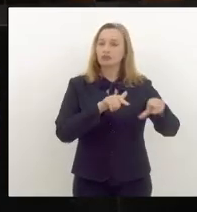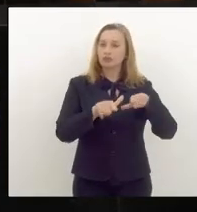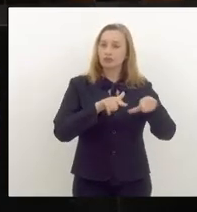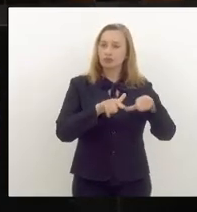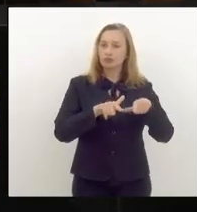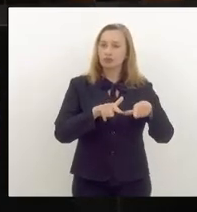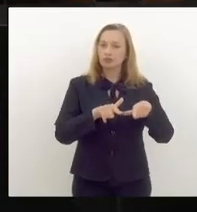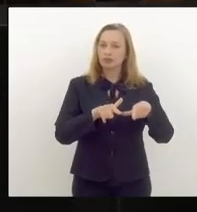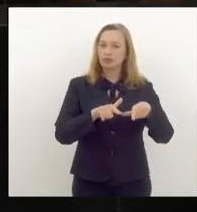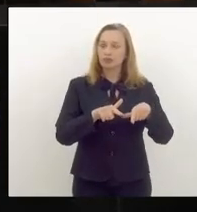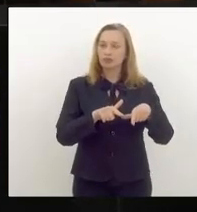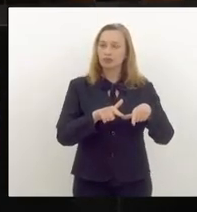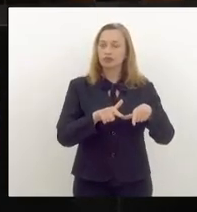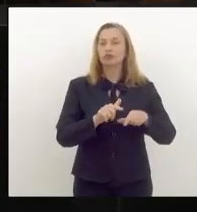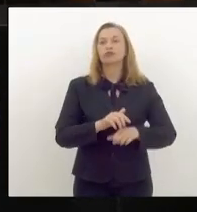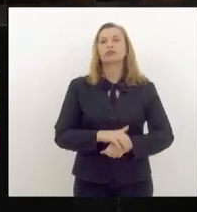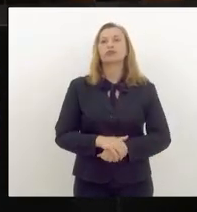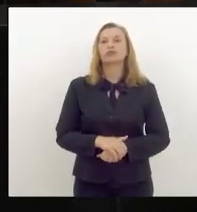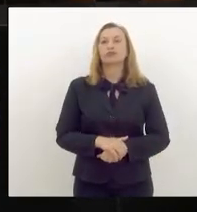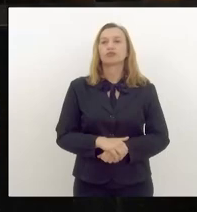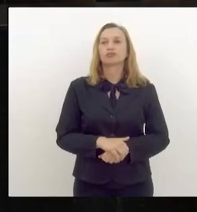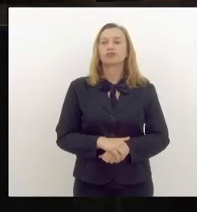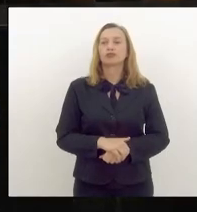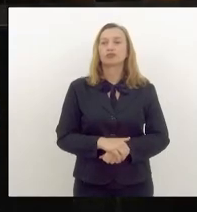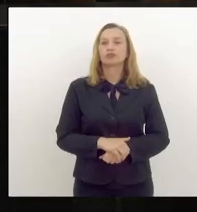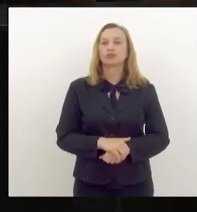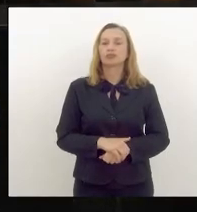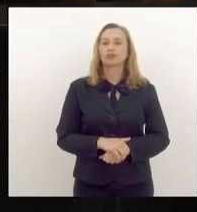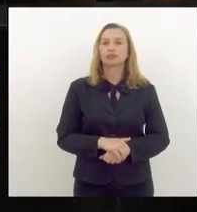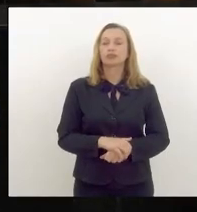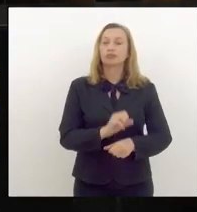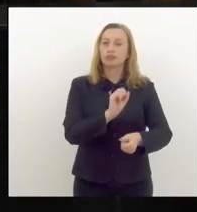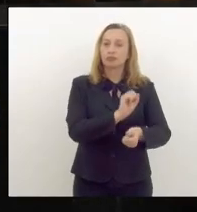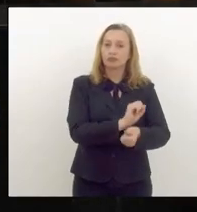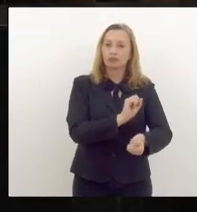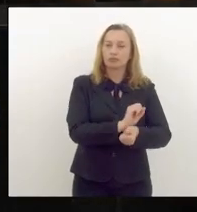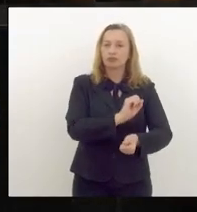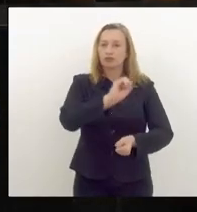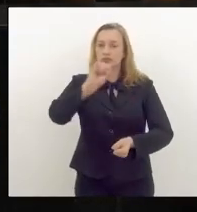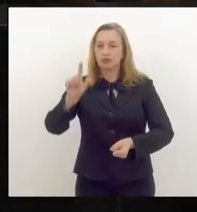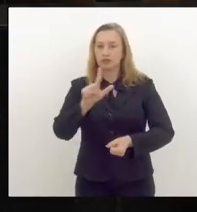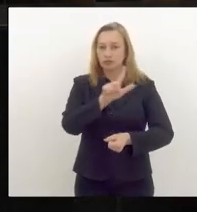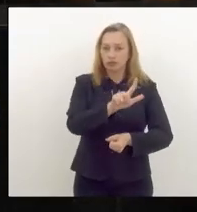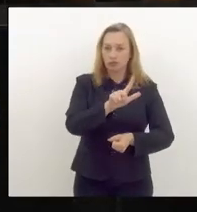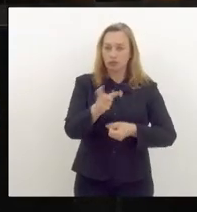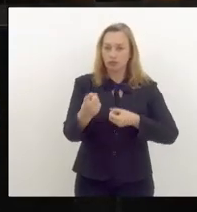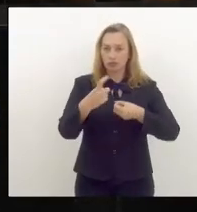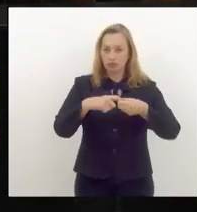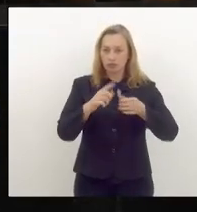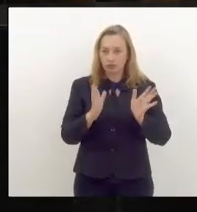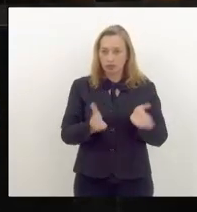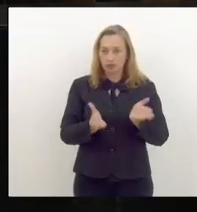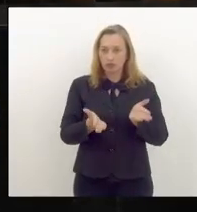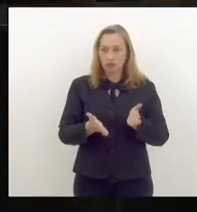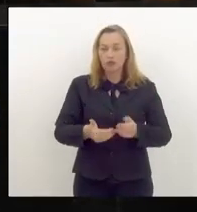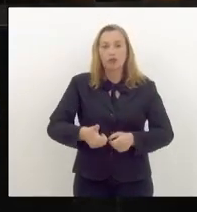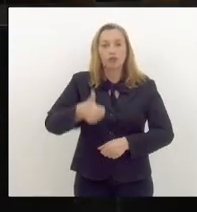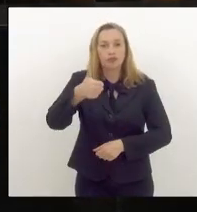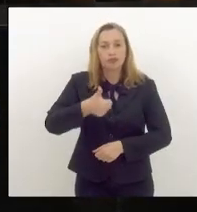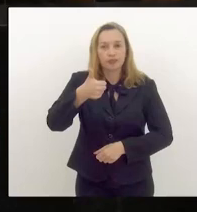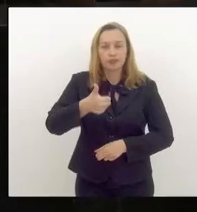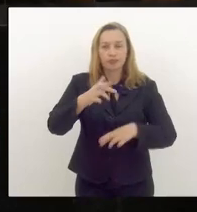último E aí é e esta é a primeira sessão